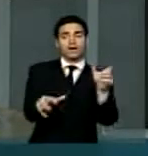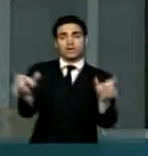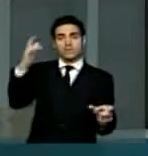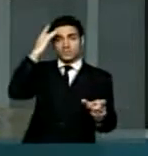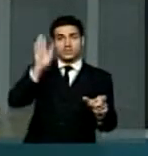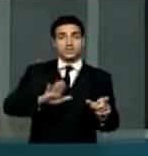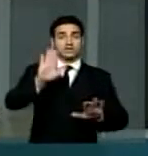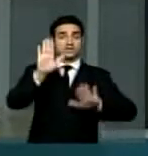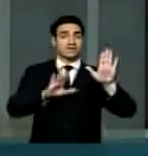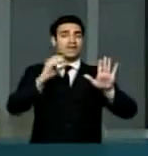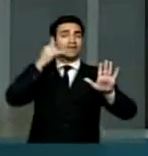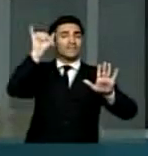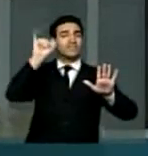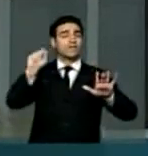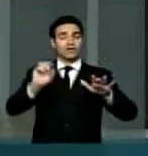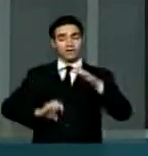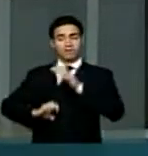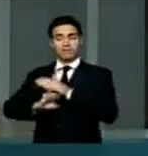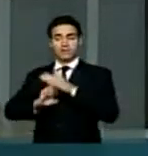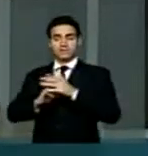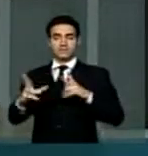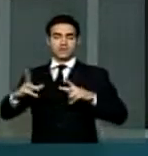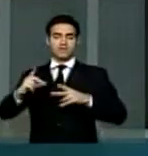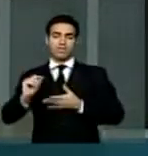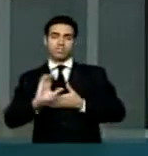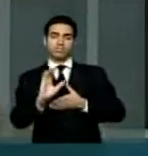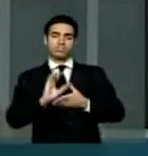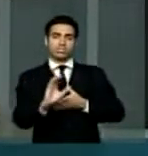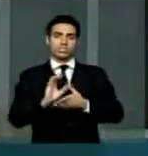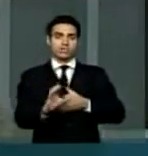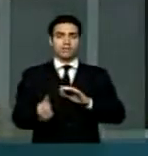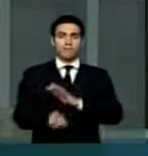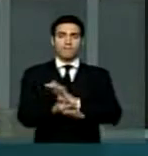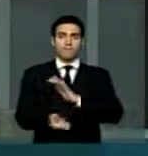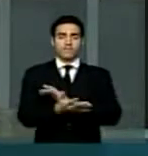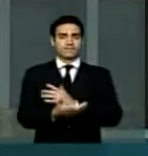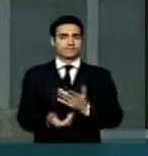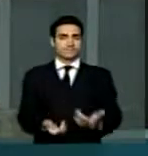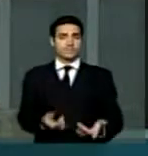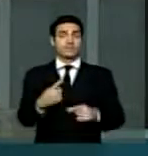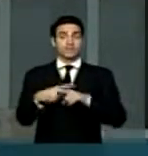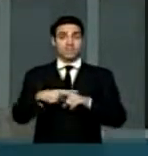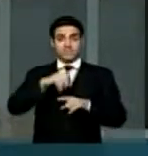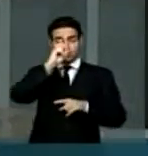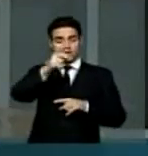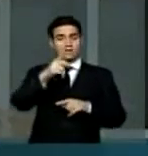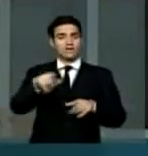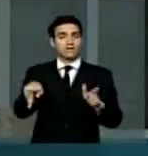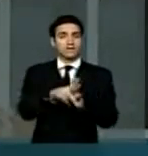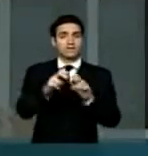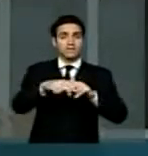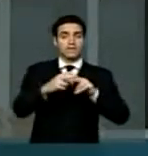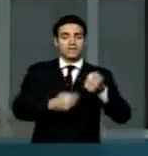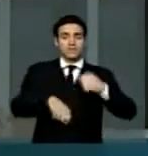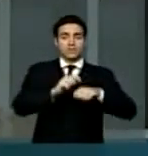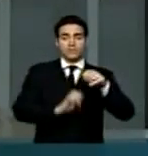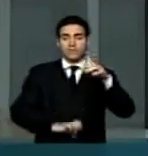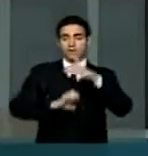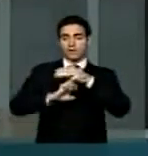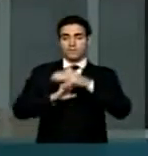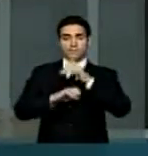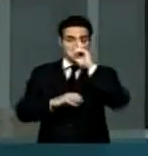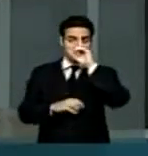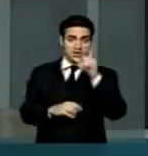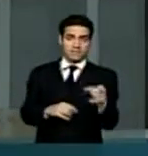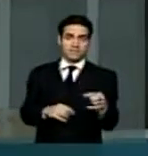aquilo que foi relatado pelo deputado de Alagoas há pouco tempo, ou seja, o mandonismo e o poder econômico vergando a